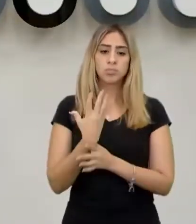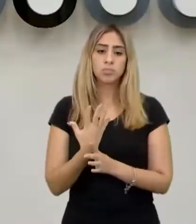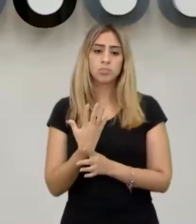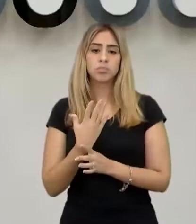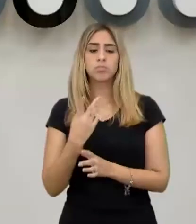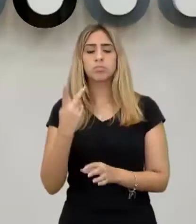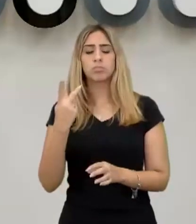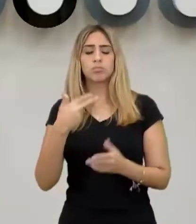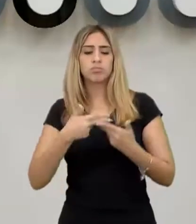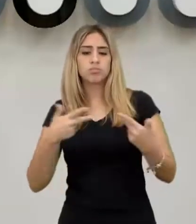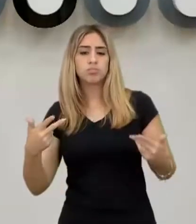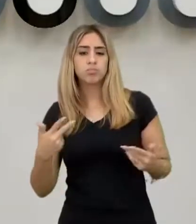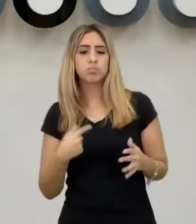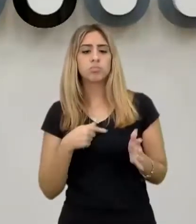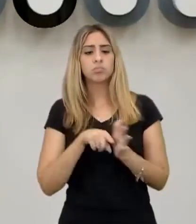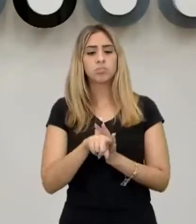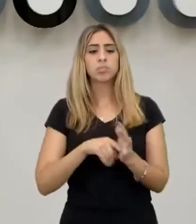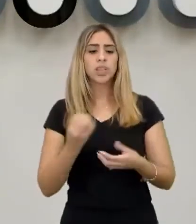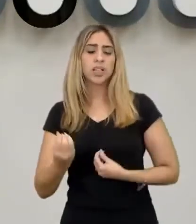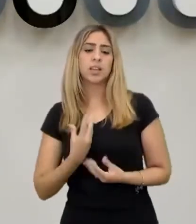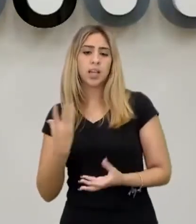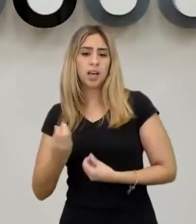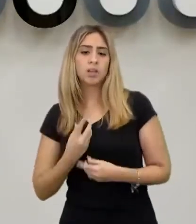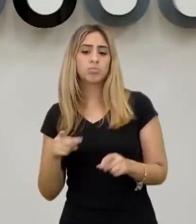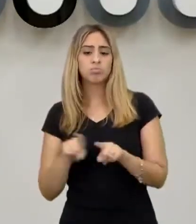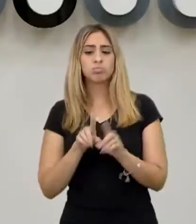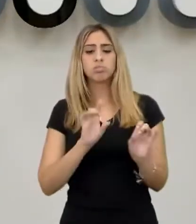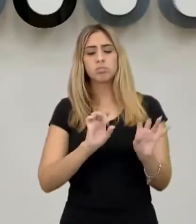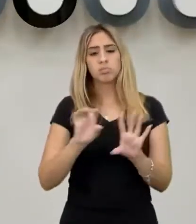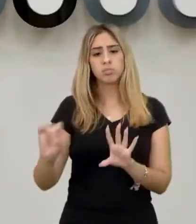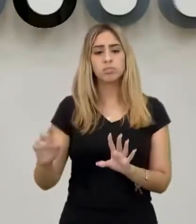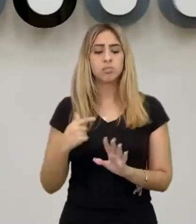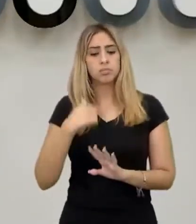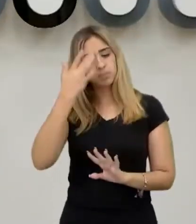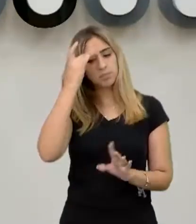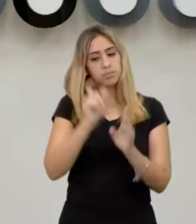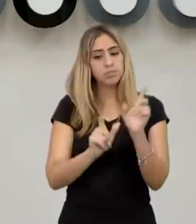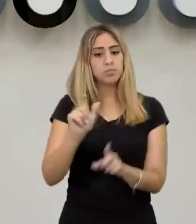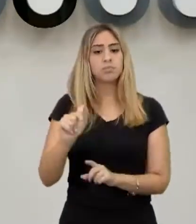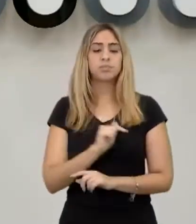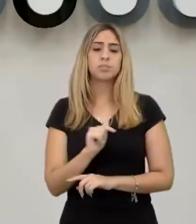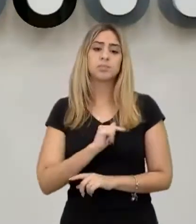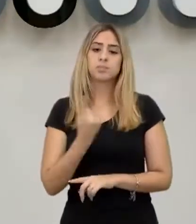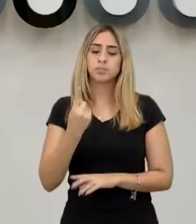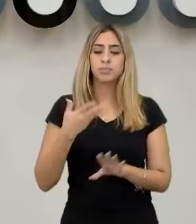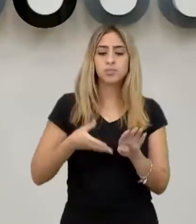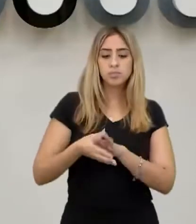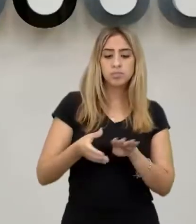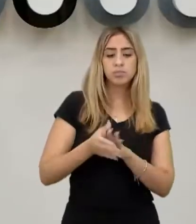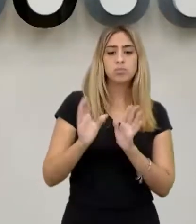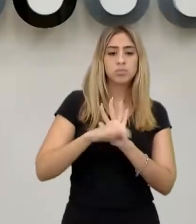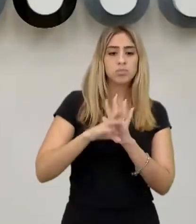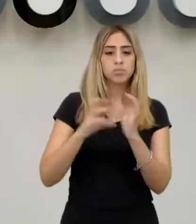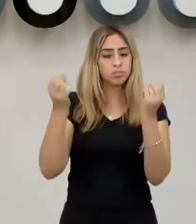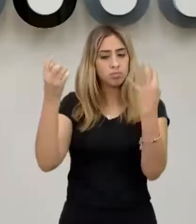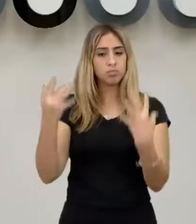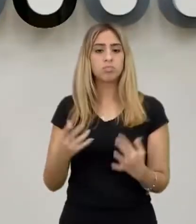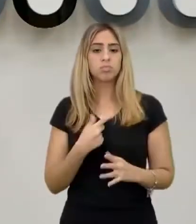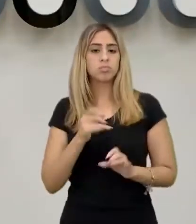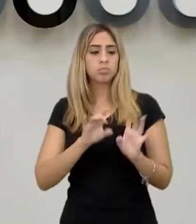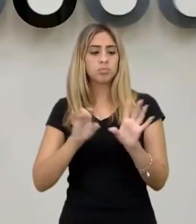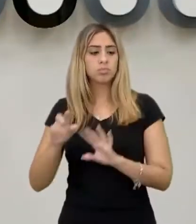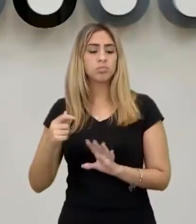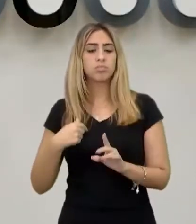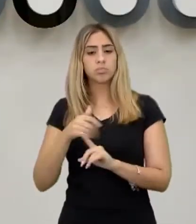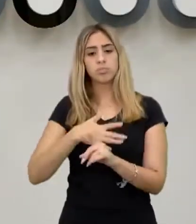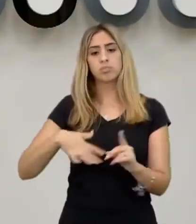hipótese, levantamento de dados, e cada autor vai produzir um conceito para explicar determinada